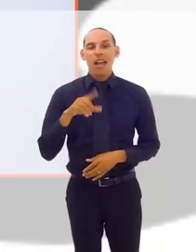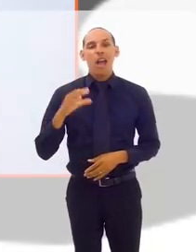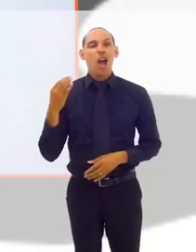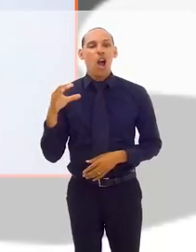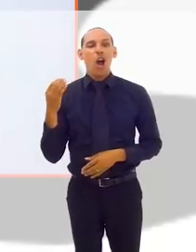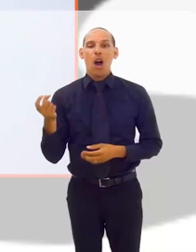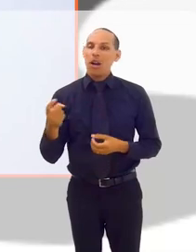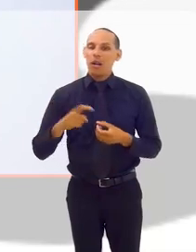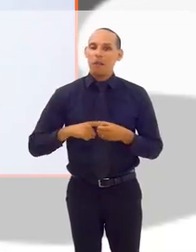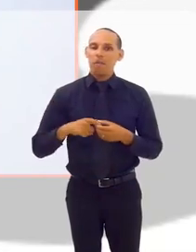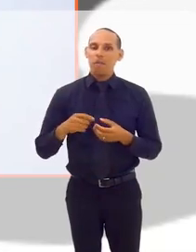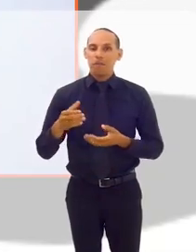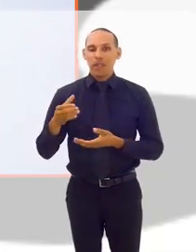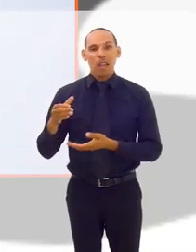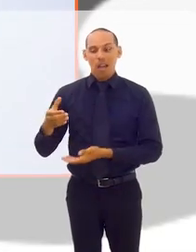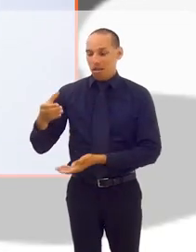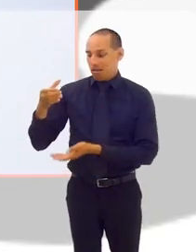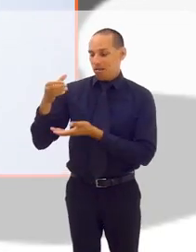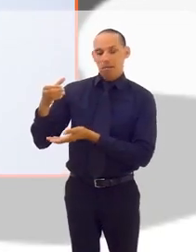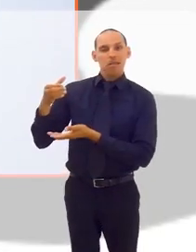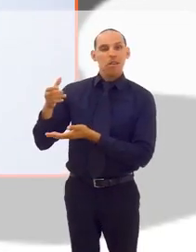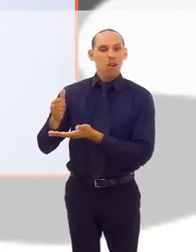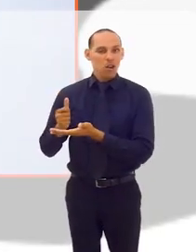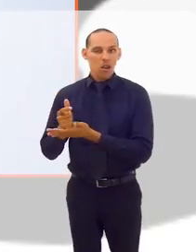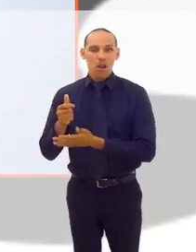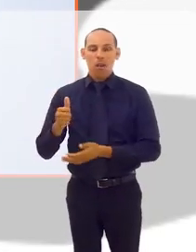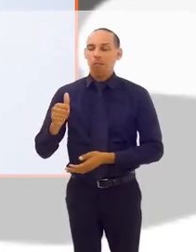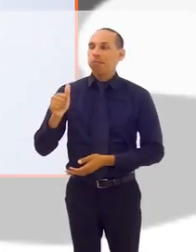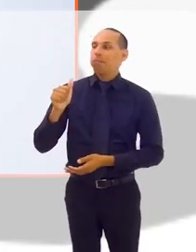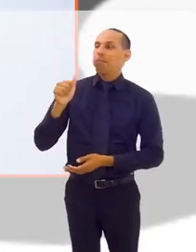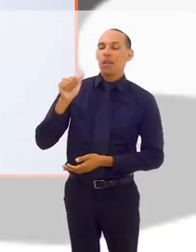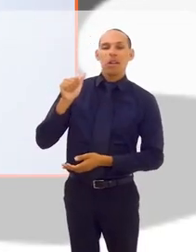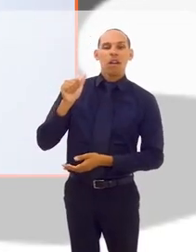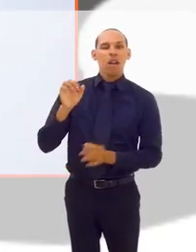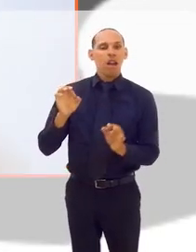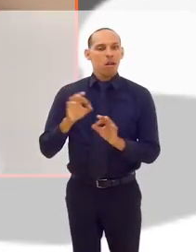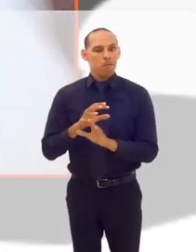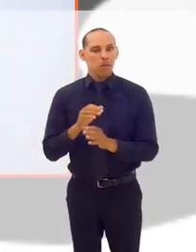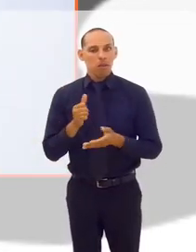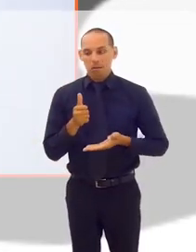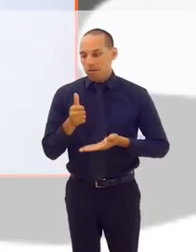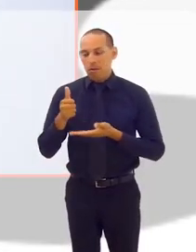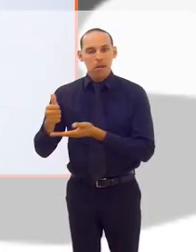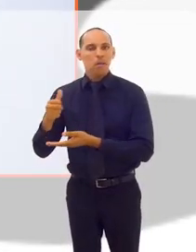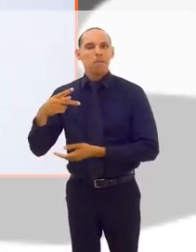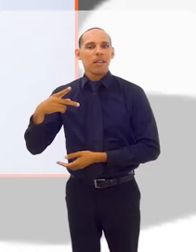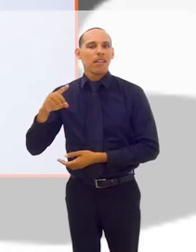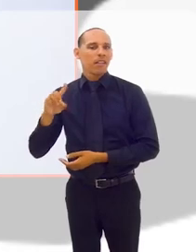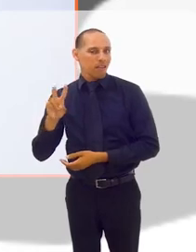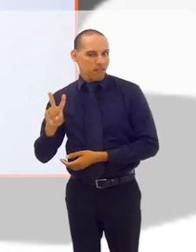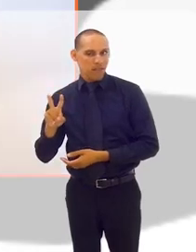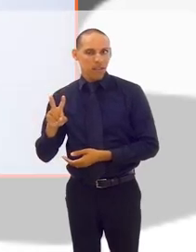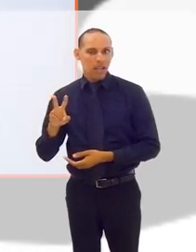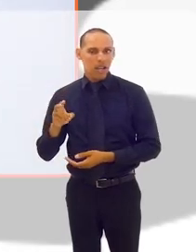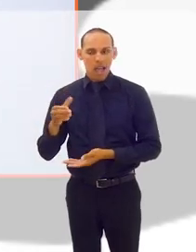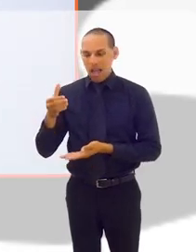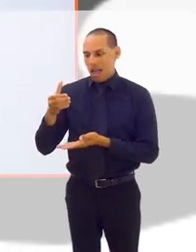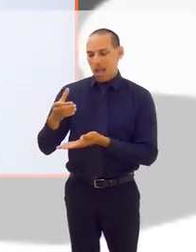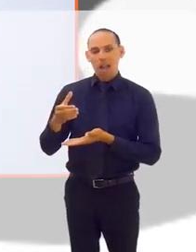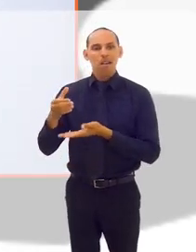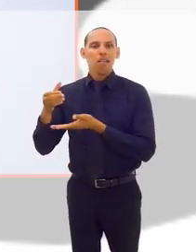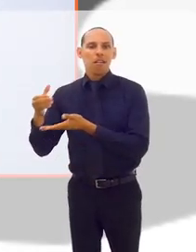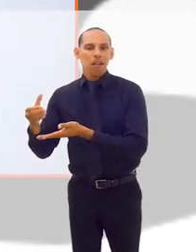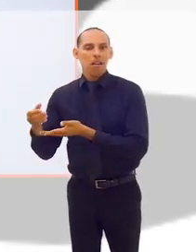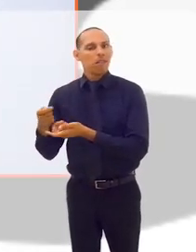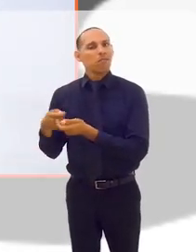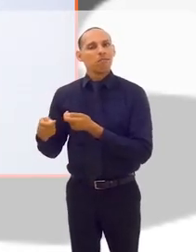Coca-Cola retornável. Então você compra a garrafa, você toma a Coca-Cola. Quando você volta no PDV, você leva a garrafa e